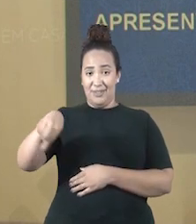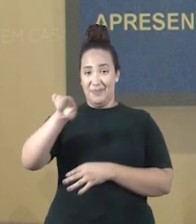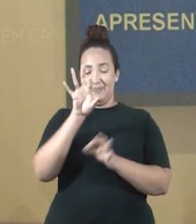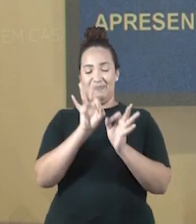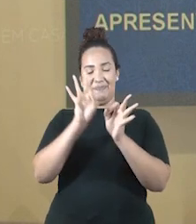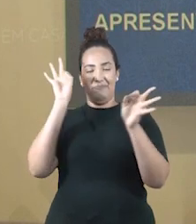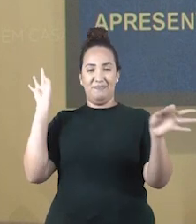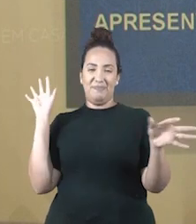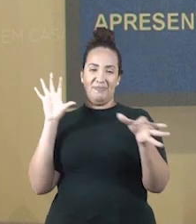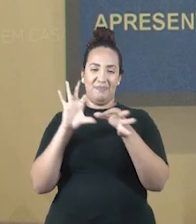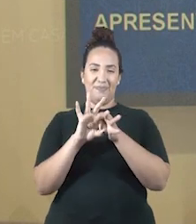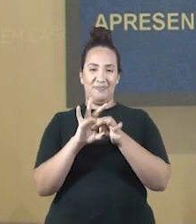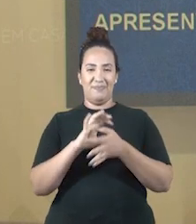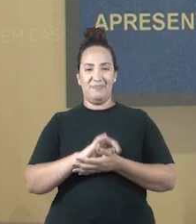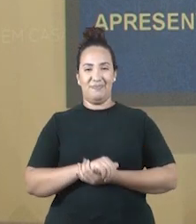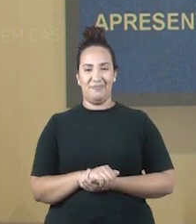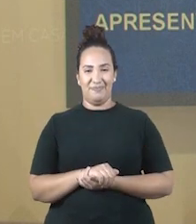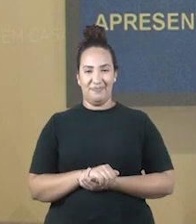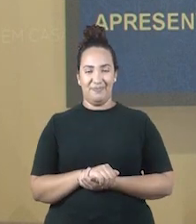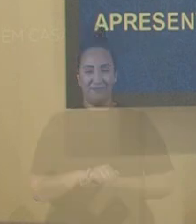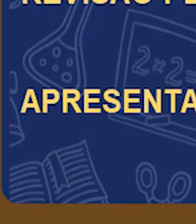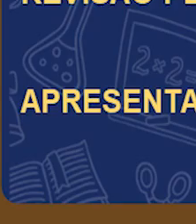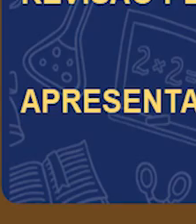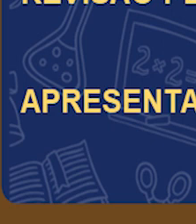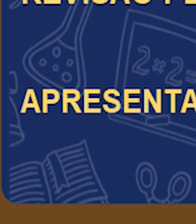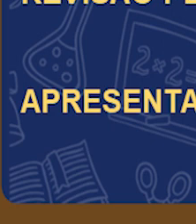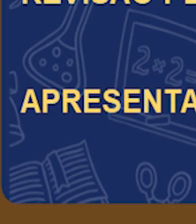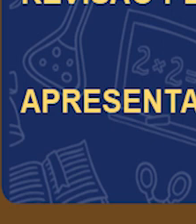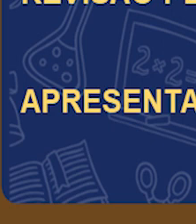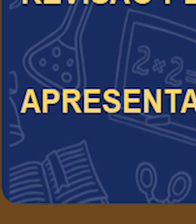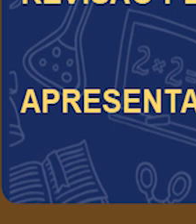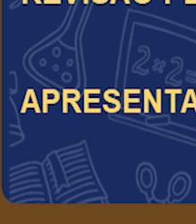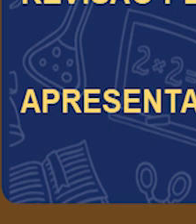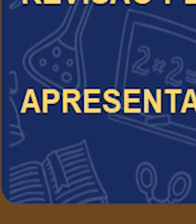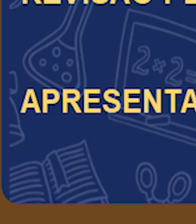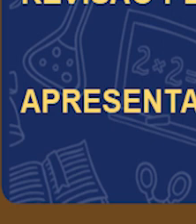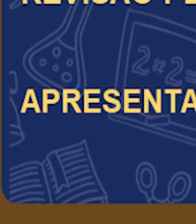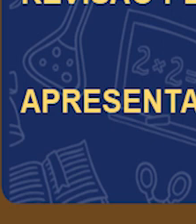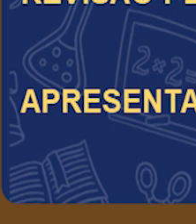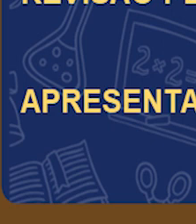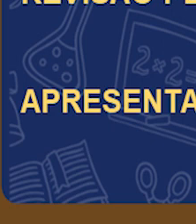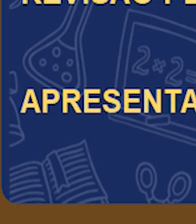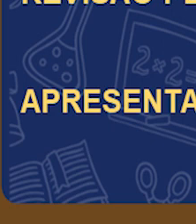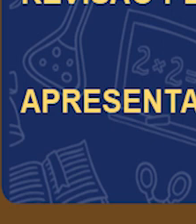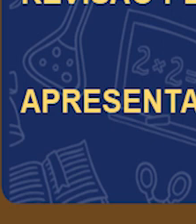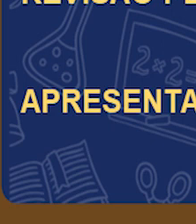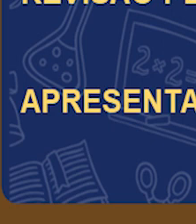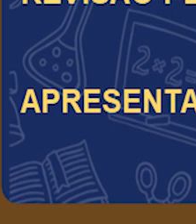esqueçam, mesmo distantes, estamos juntos.